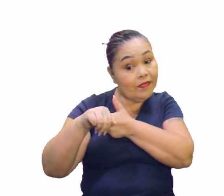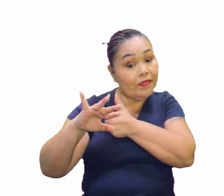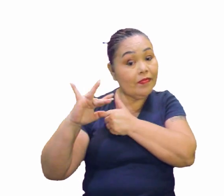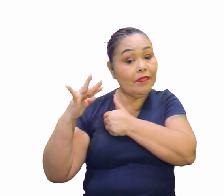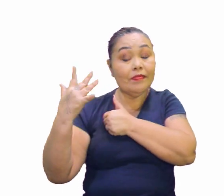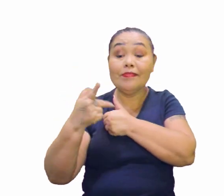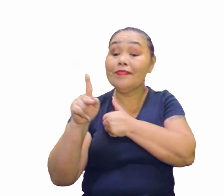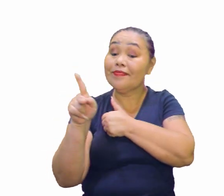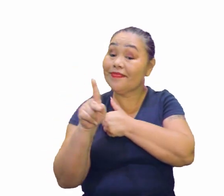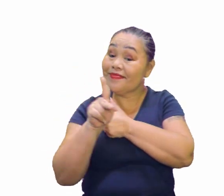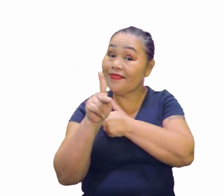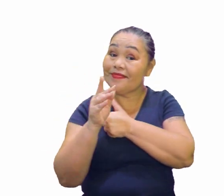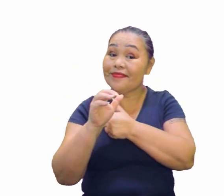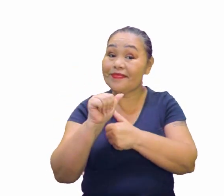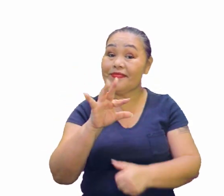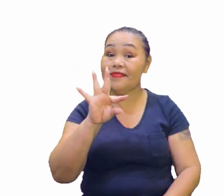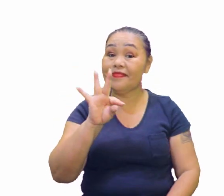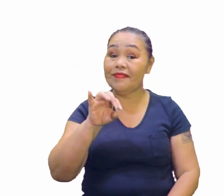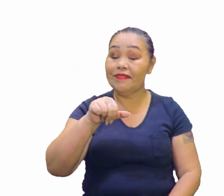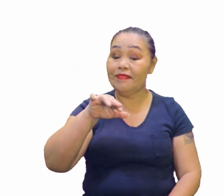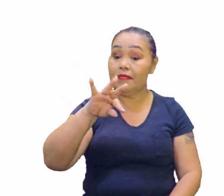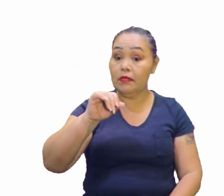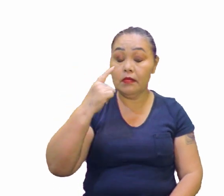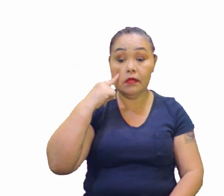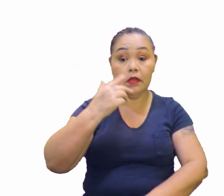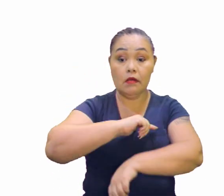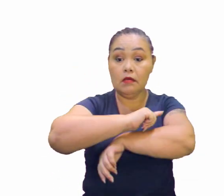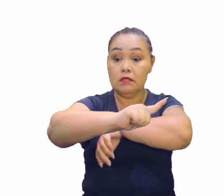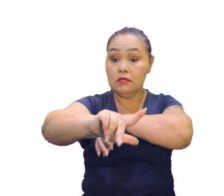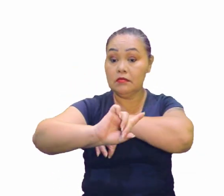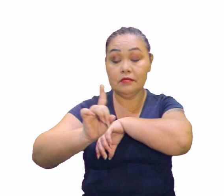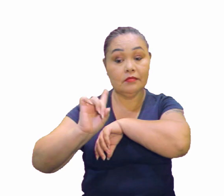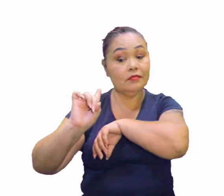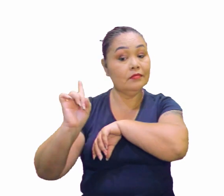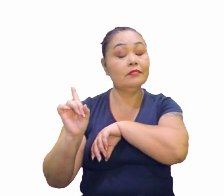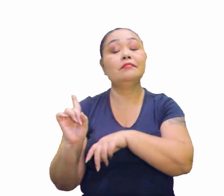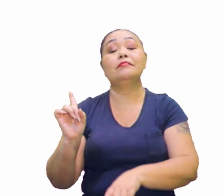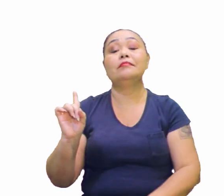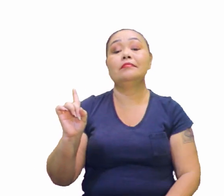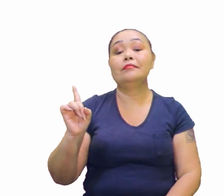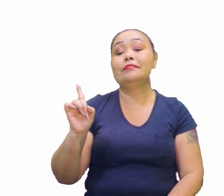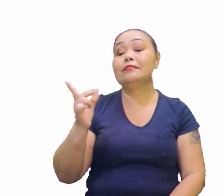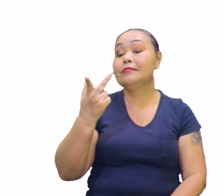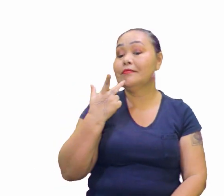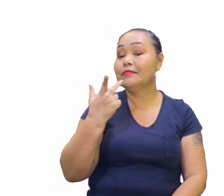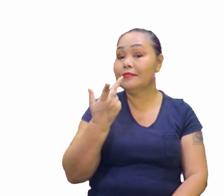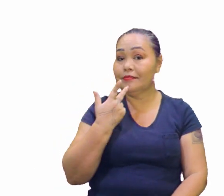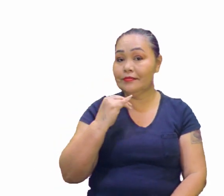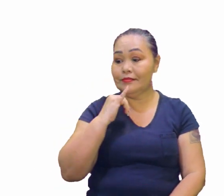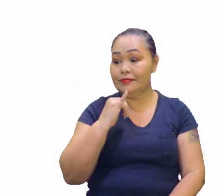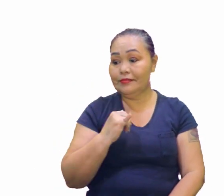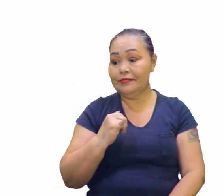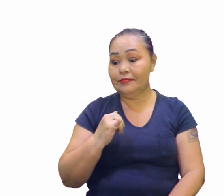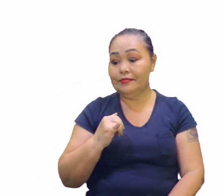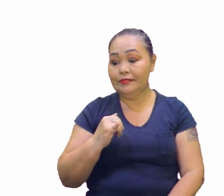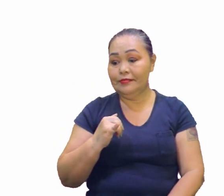também. Professor, lá não é só sertão nordestino, não. Quando a gente falou para vocês